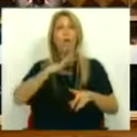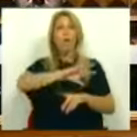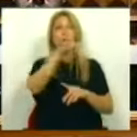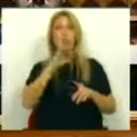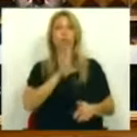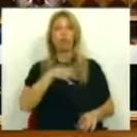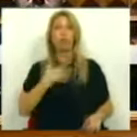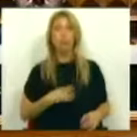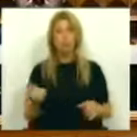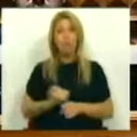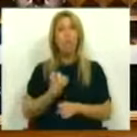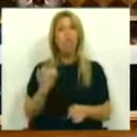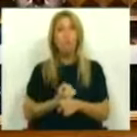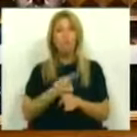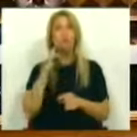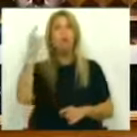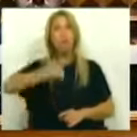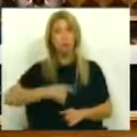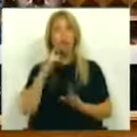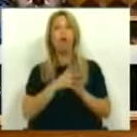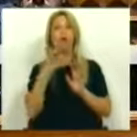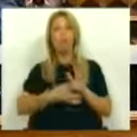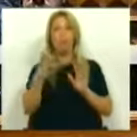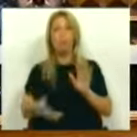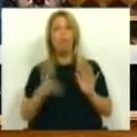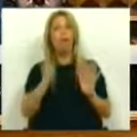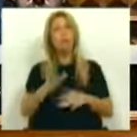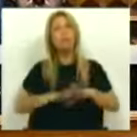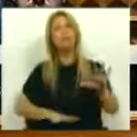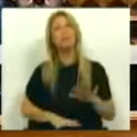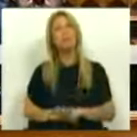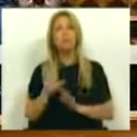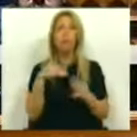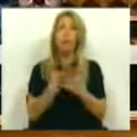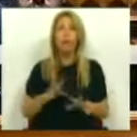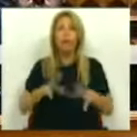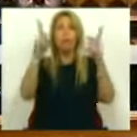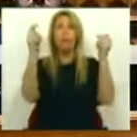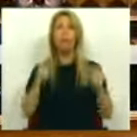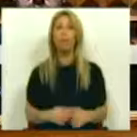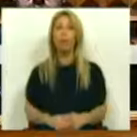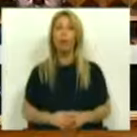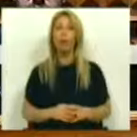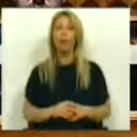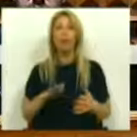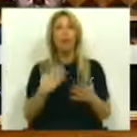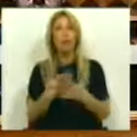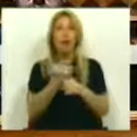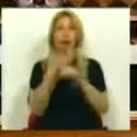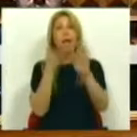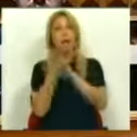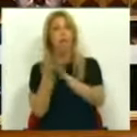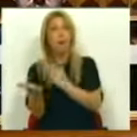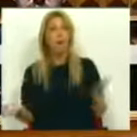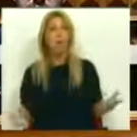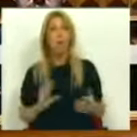tarefas exigentes e complexas. E é preciso fazê-lo para gerar crescimento, para gerar emprego e